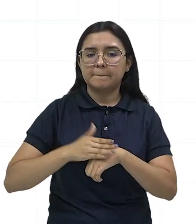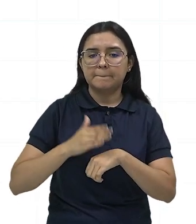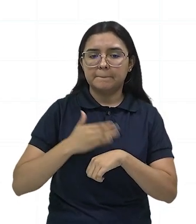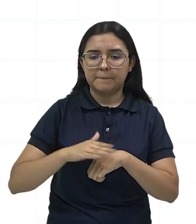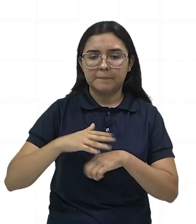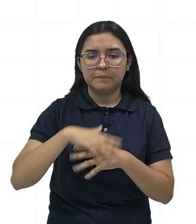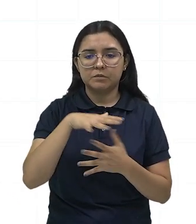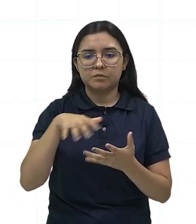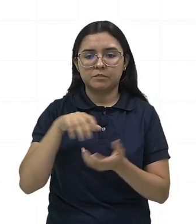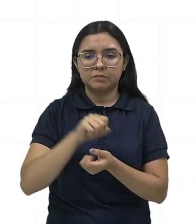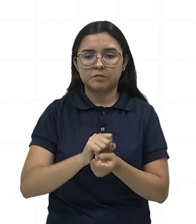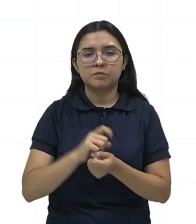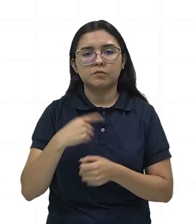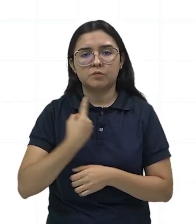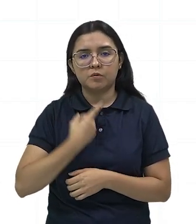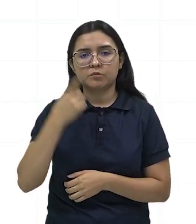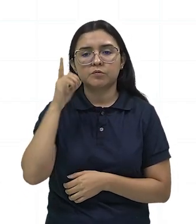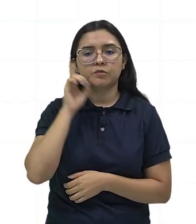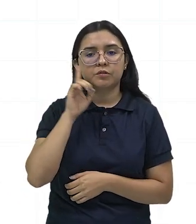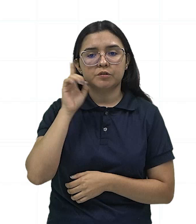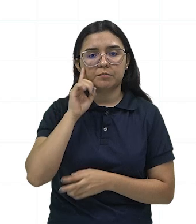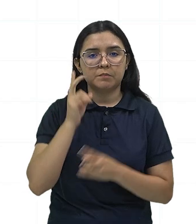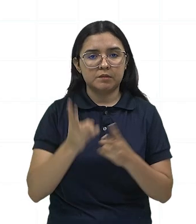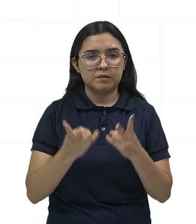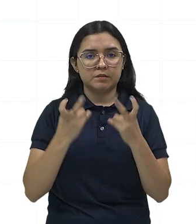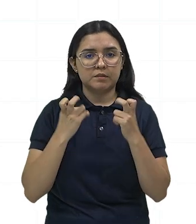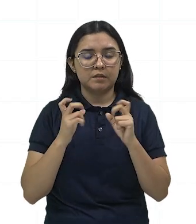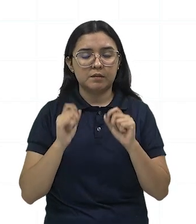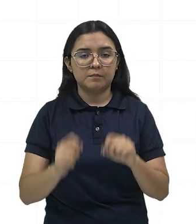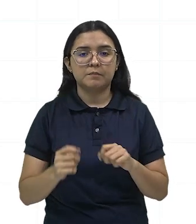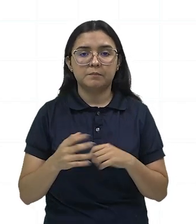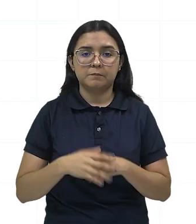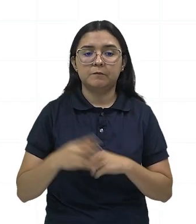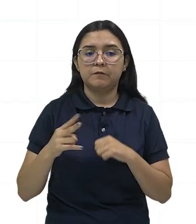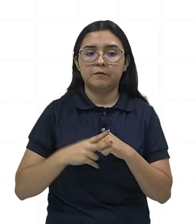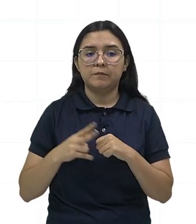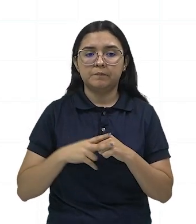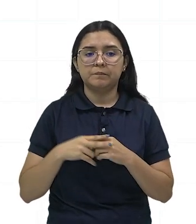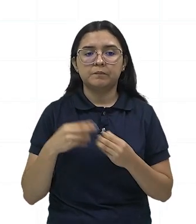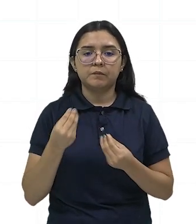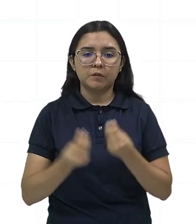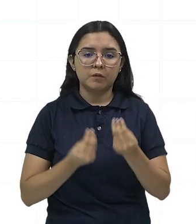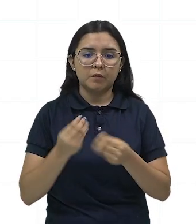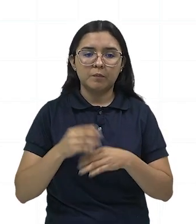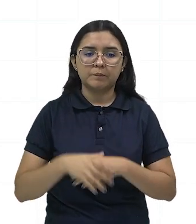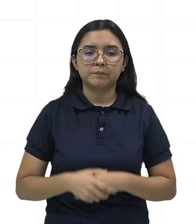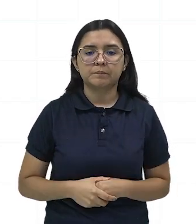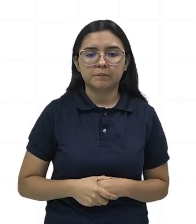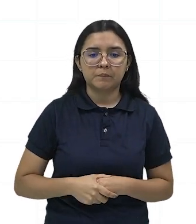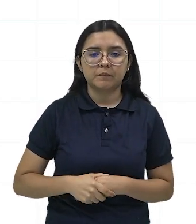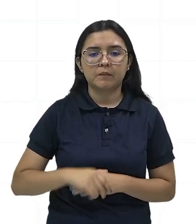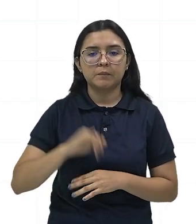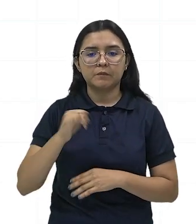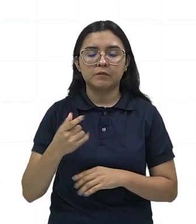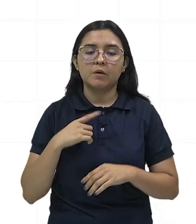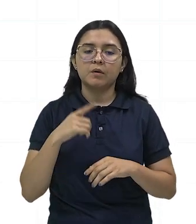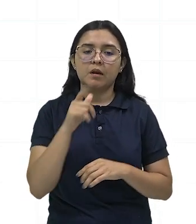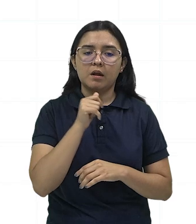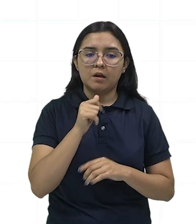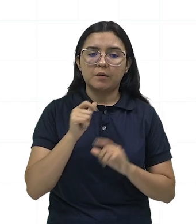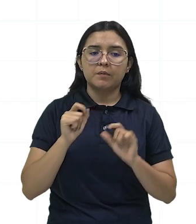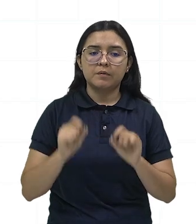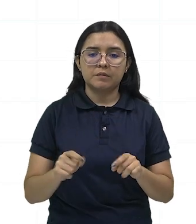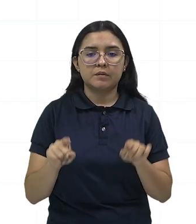sustentáveis em nossa rotina diária. Olha os verbos aí, como economizar água e energia. Ainda dei exemplo ali das práticas